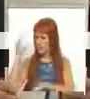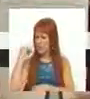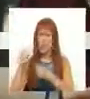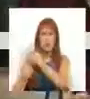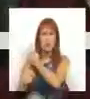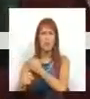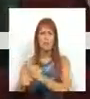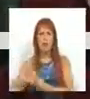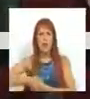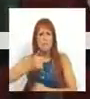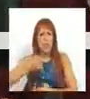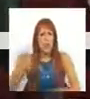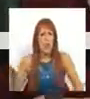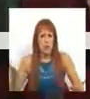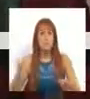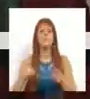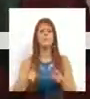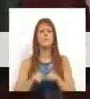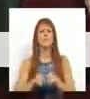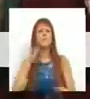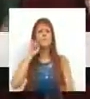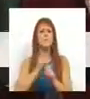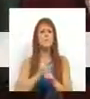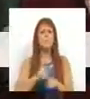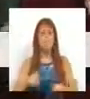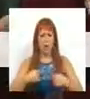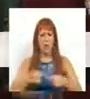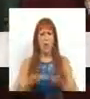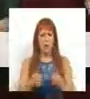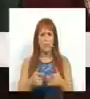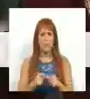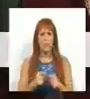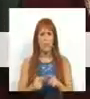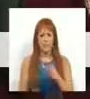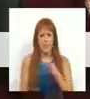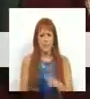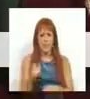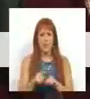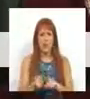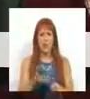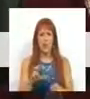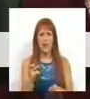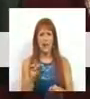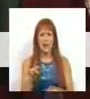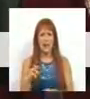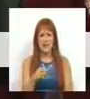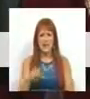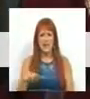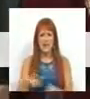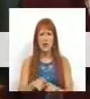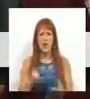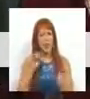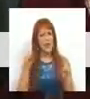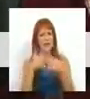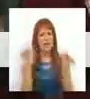passado, melhorias que foram requeridas até para a própria Comissão que constitui a CRESAP, no sentido de uma